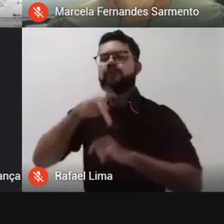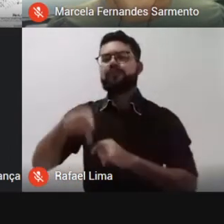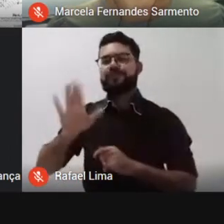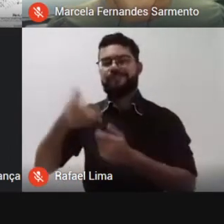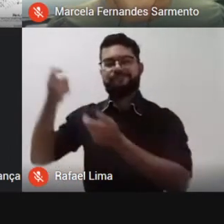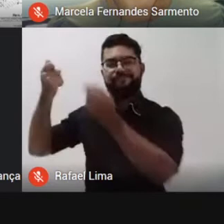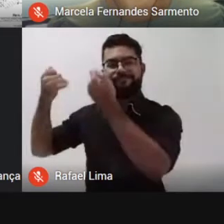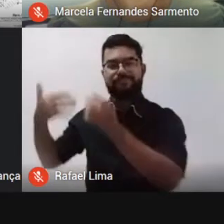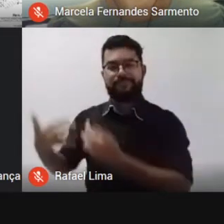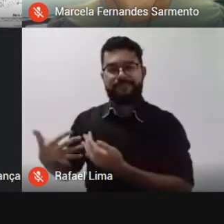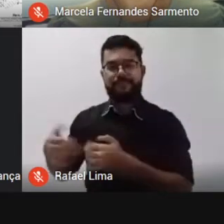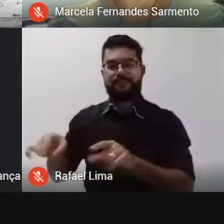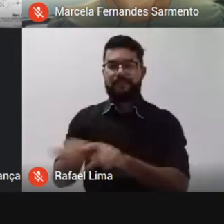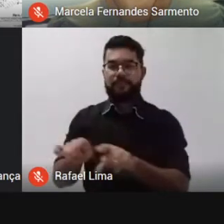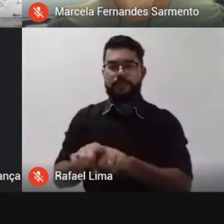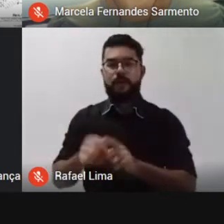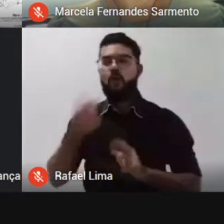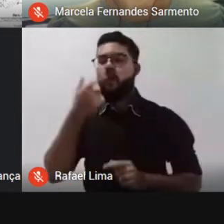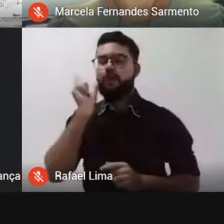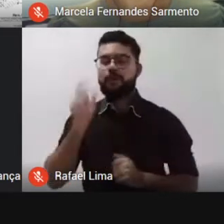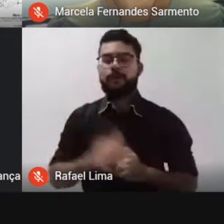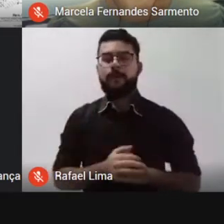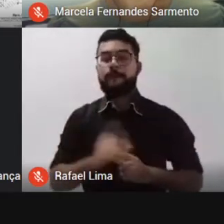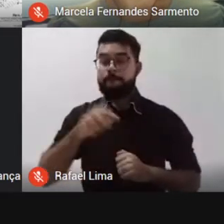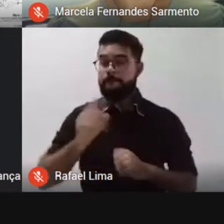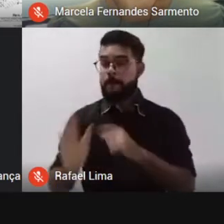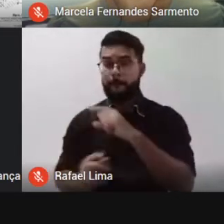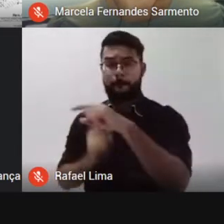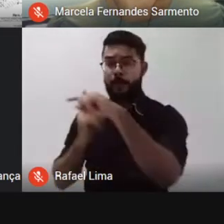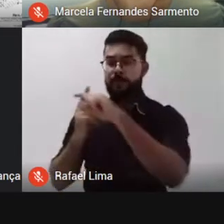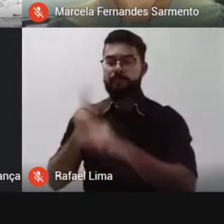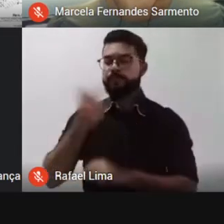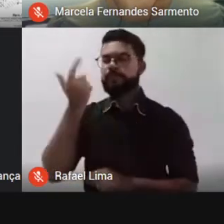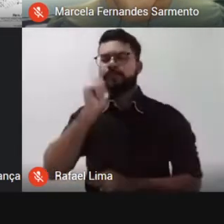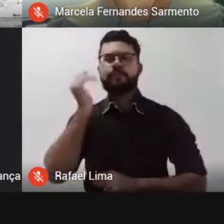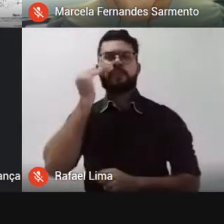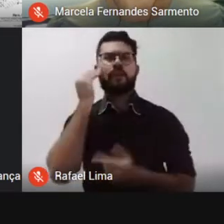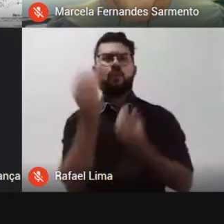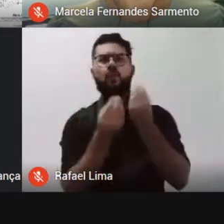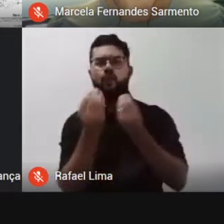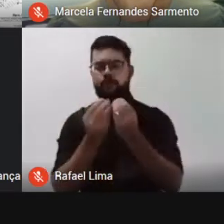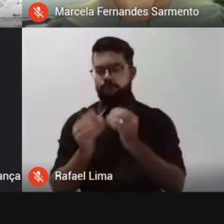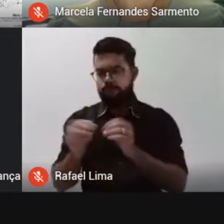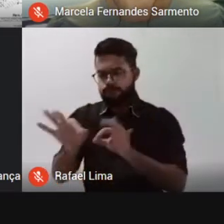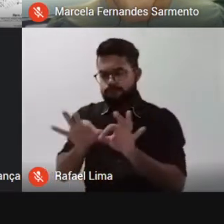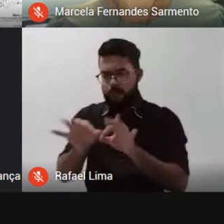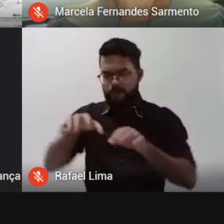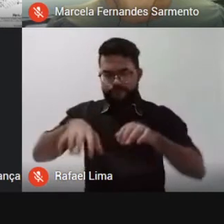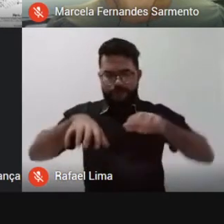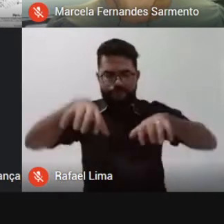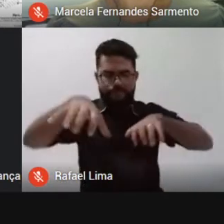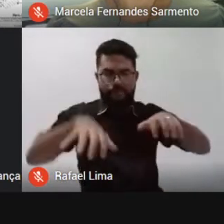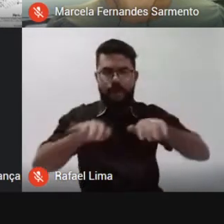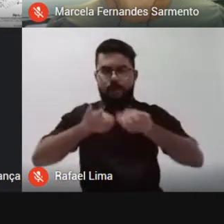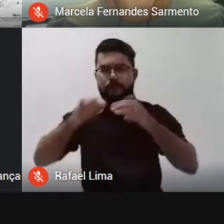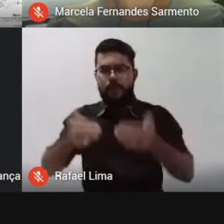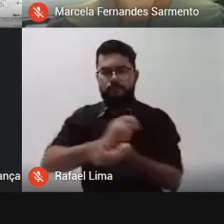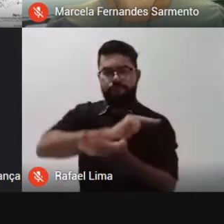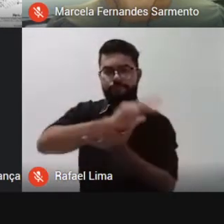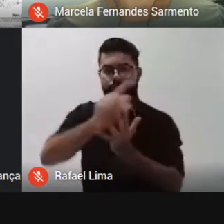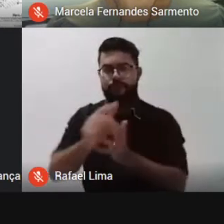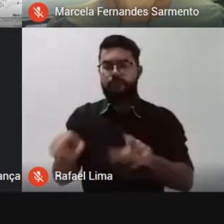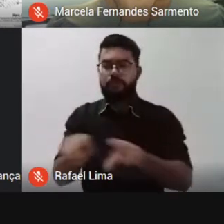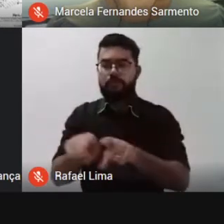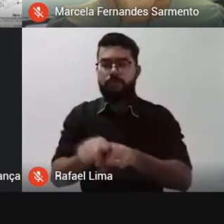ontem. Então, ela foi muito positiva para a gente conseguir entender essa montagem dos mobiliários durante todo aquele processo.